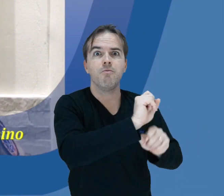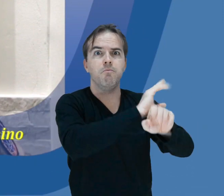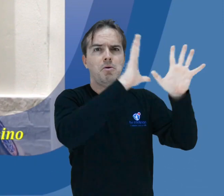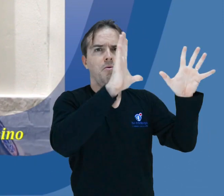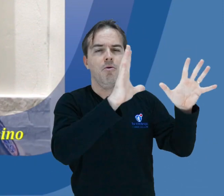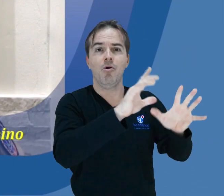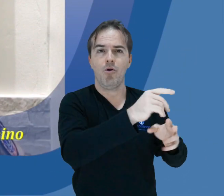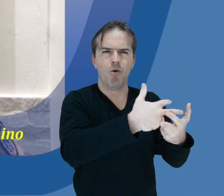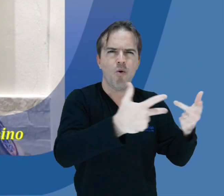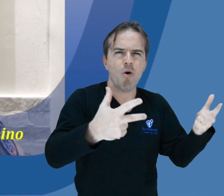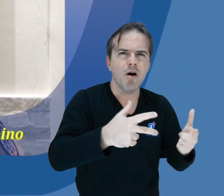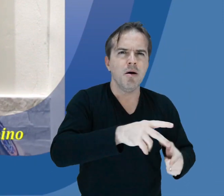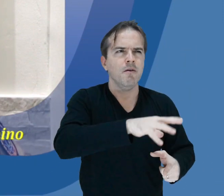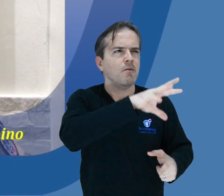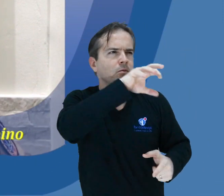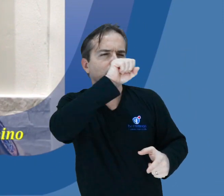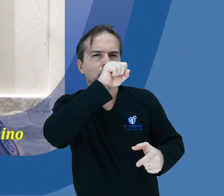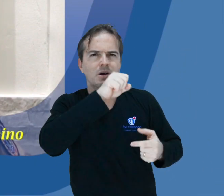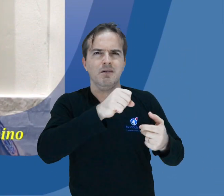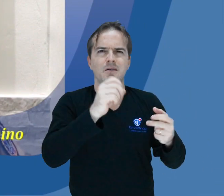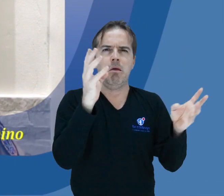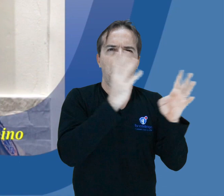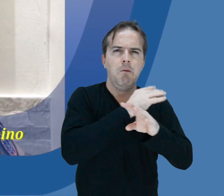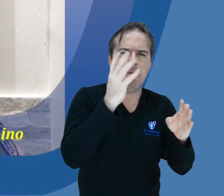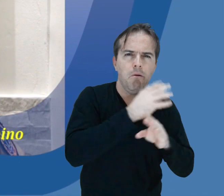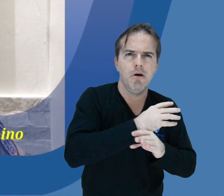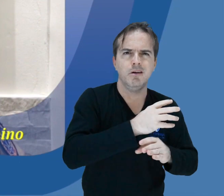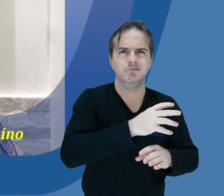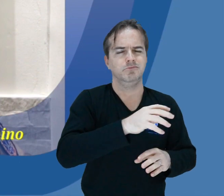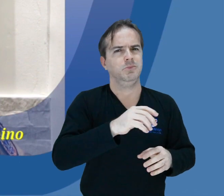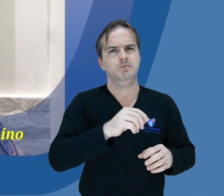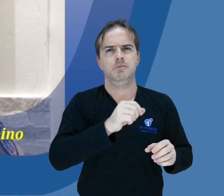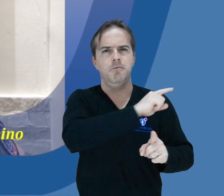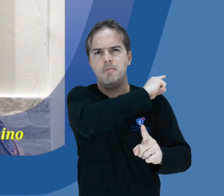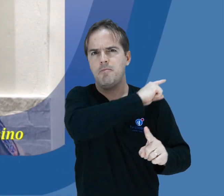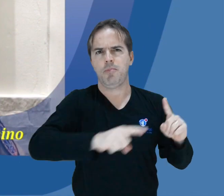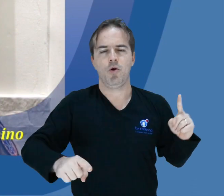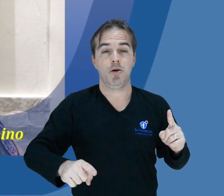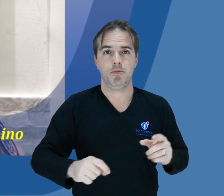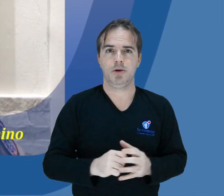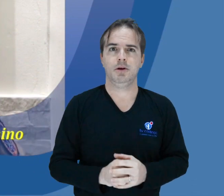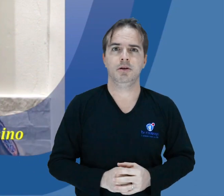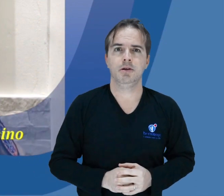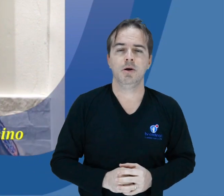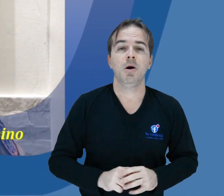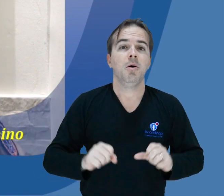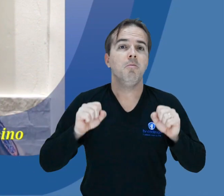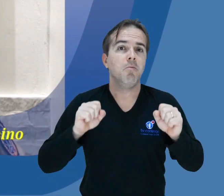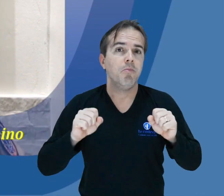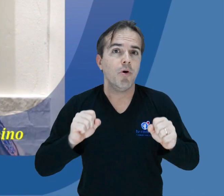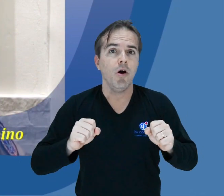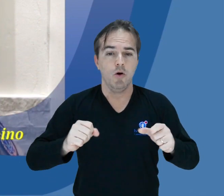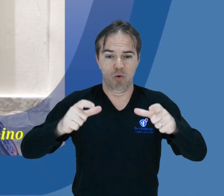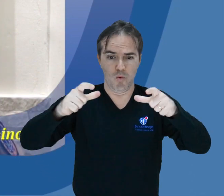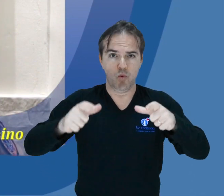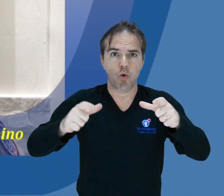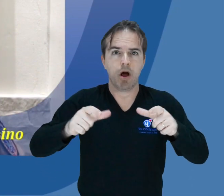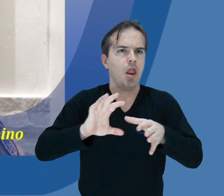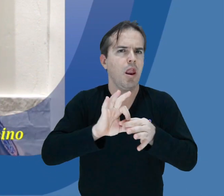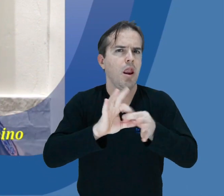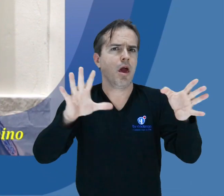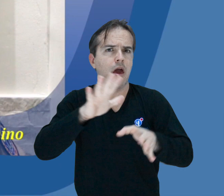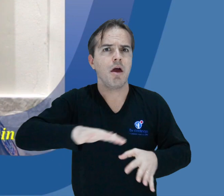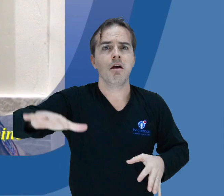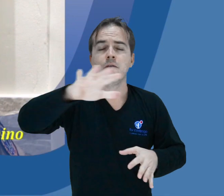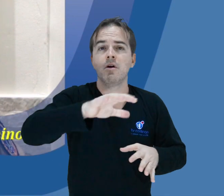que promovam fumaça e cheiro de combustão, seja em ambientes públicos